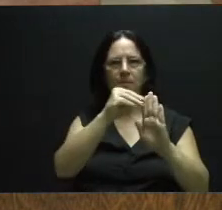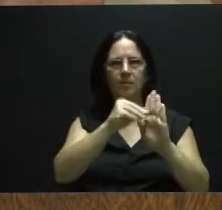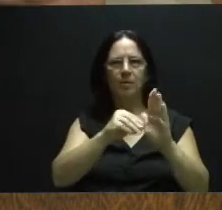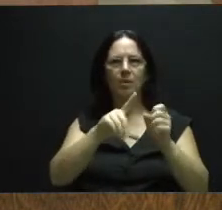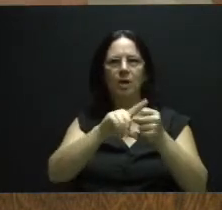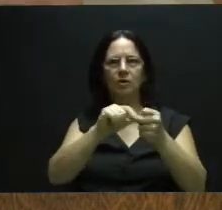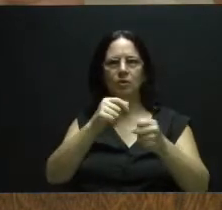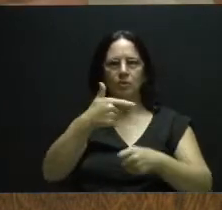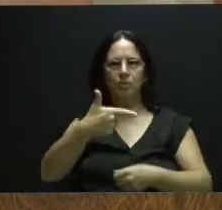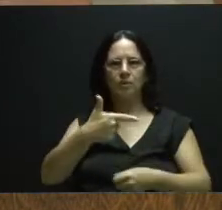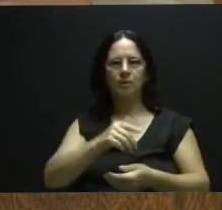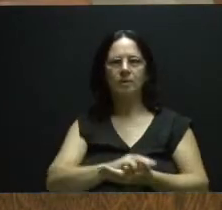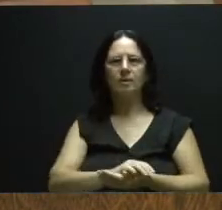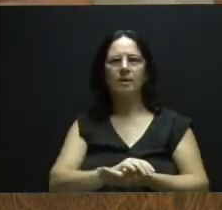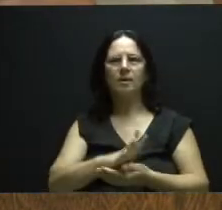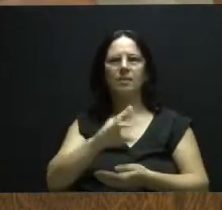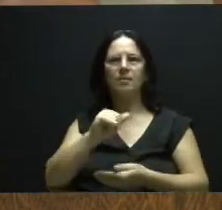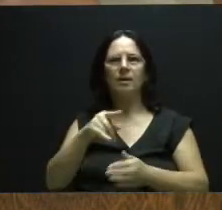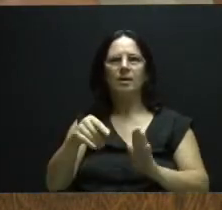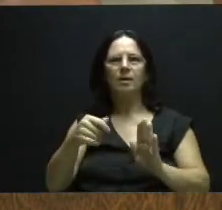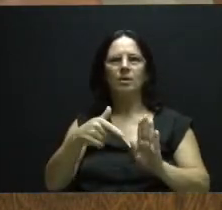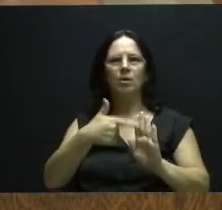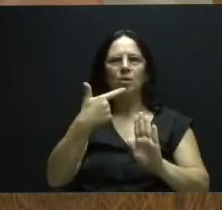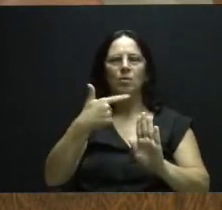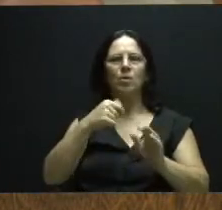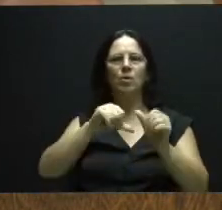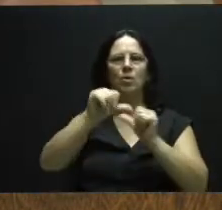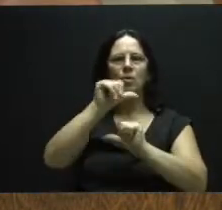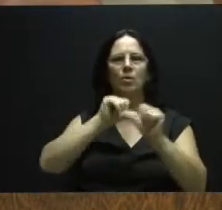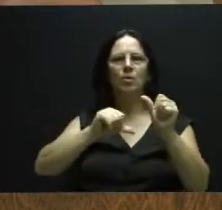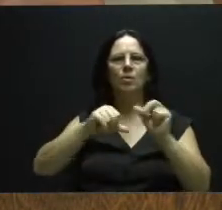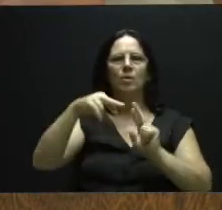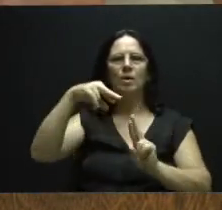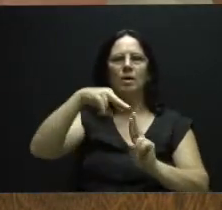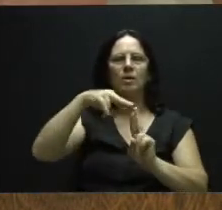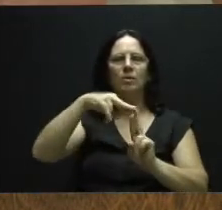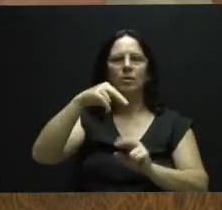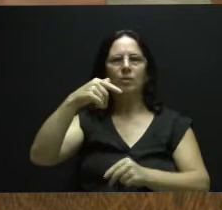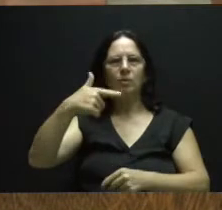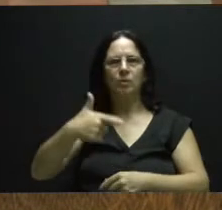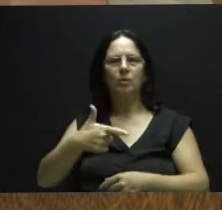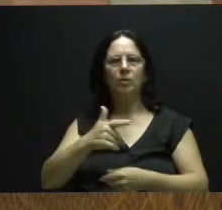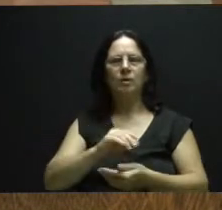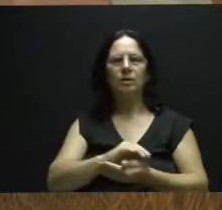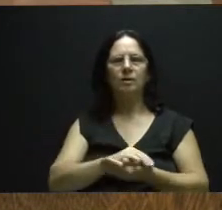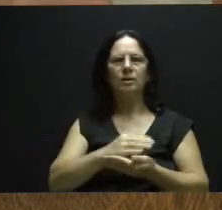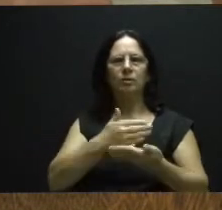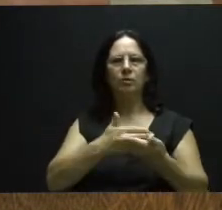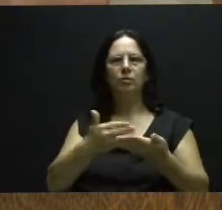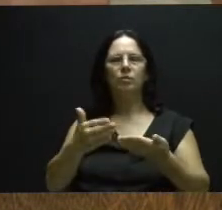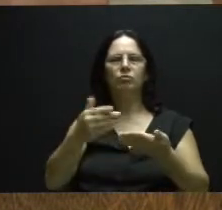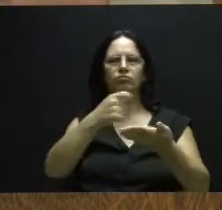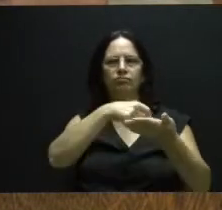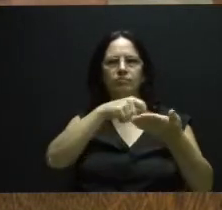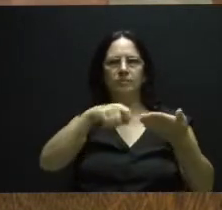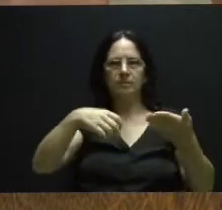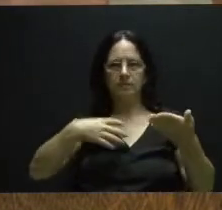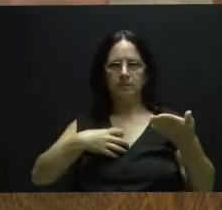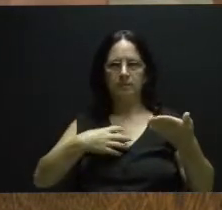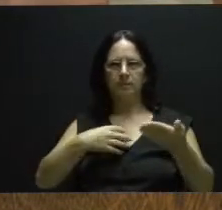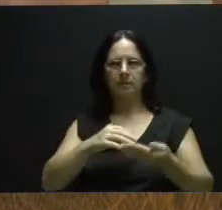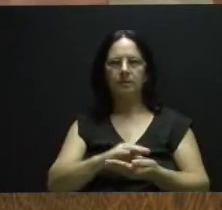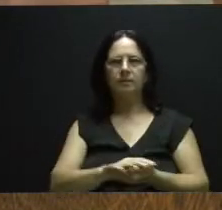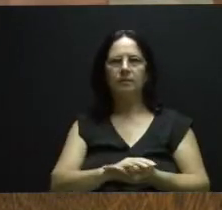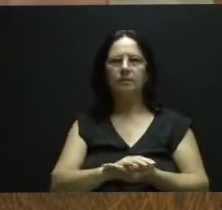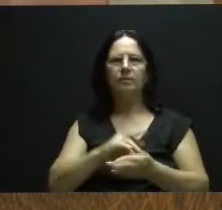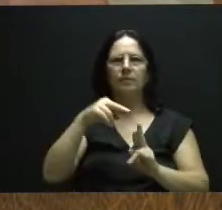artigo 21 emendas número altera o parágrafo 2 que passa a vigorar com a seguinte redação parágrafo